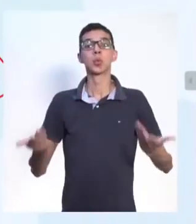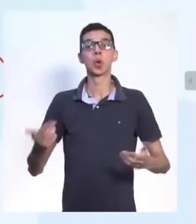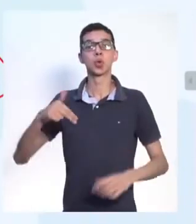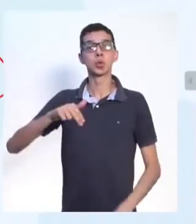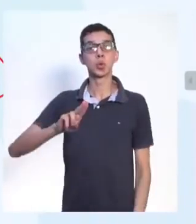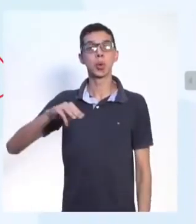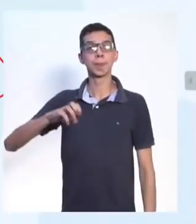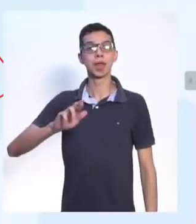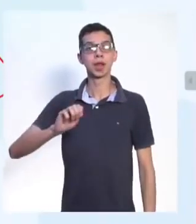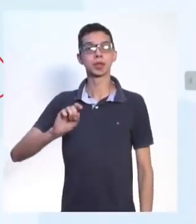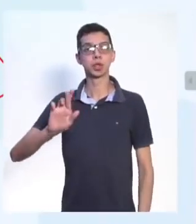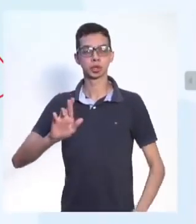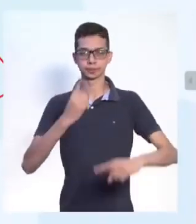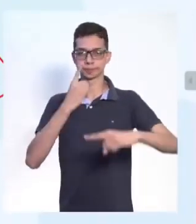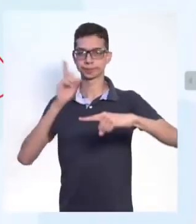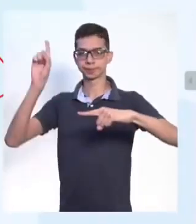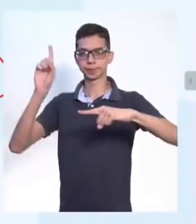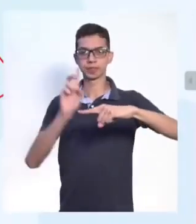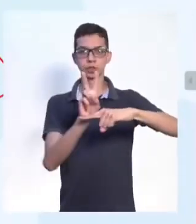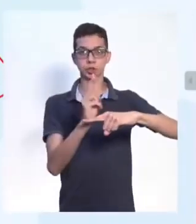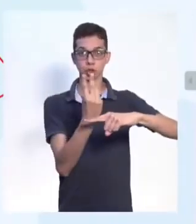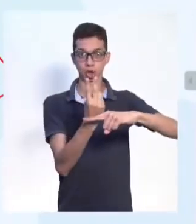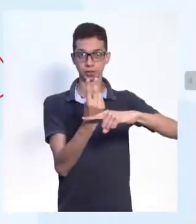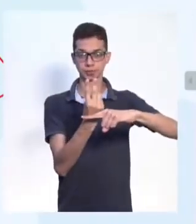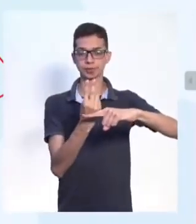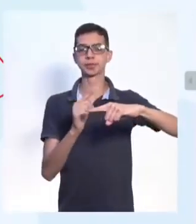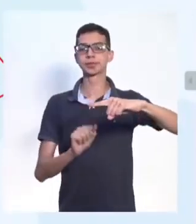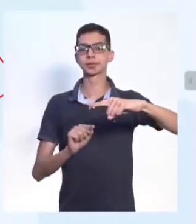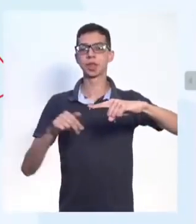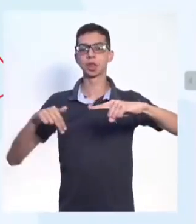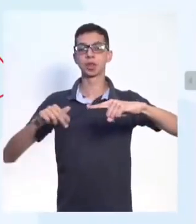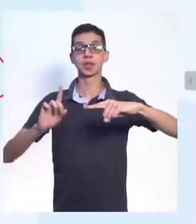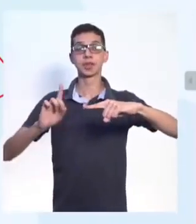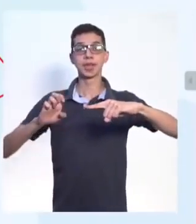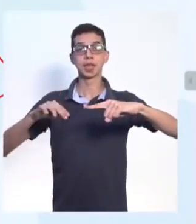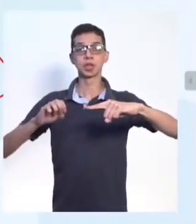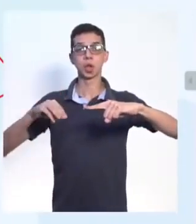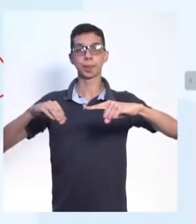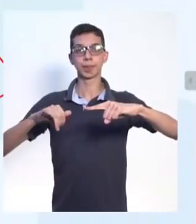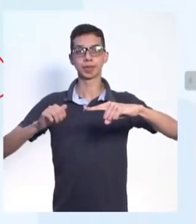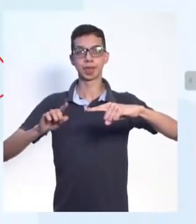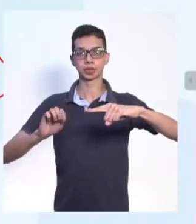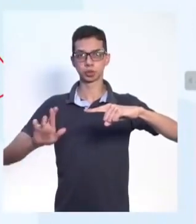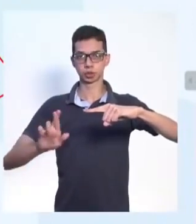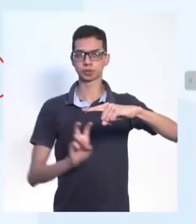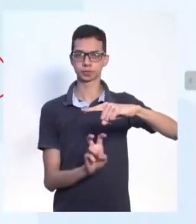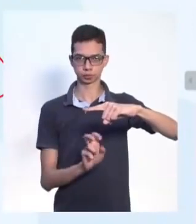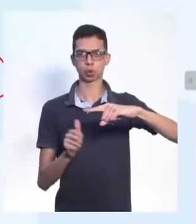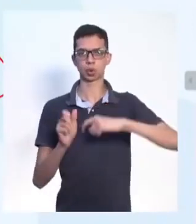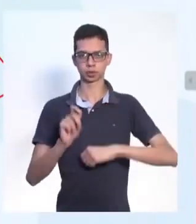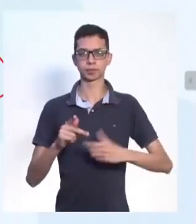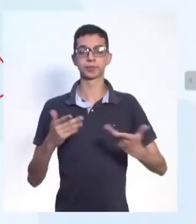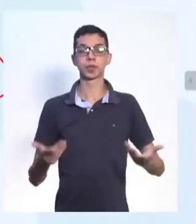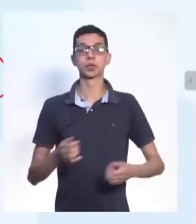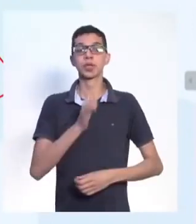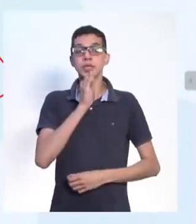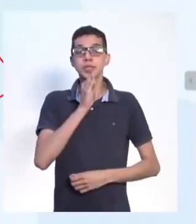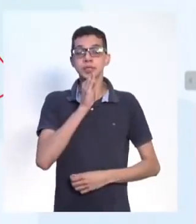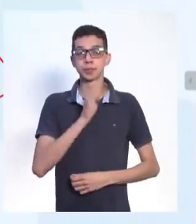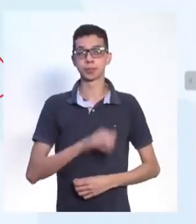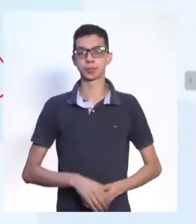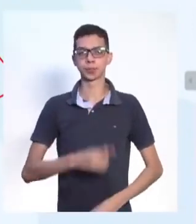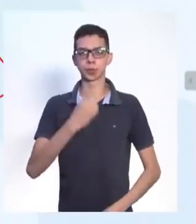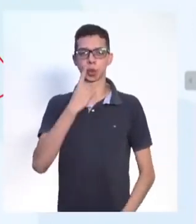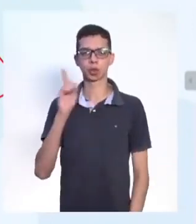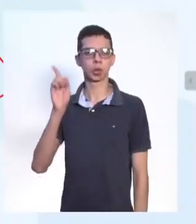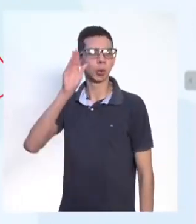eu dividi um determinado objeto em 5 partes e peguei 2. Curiosamente, né,